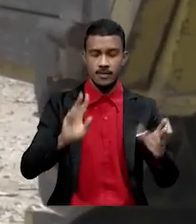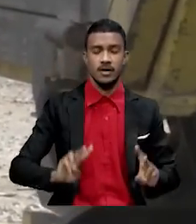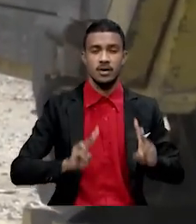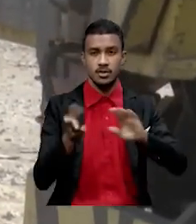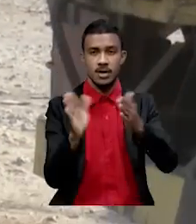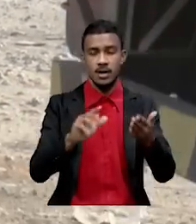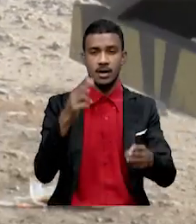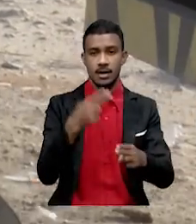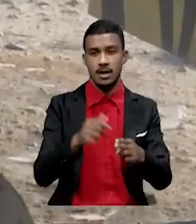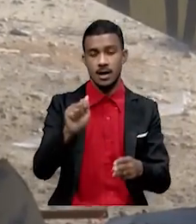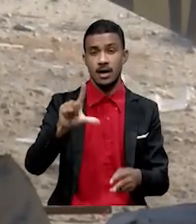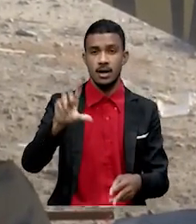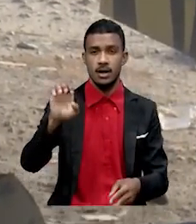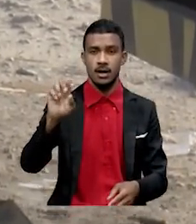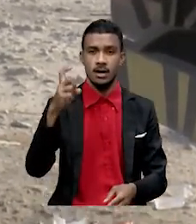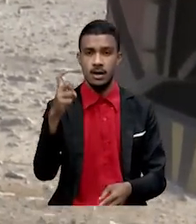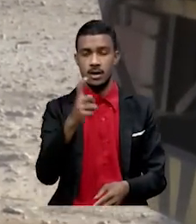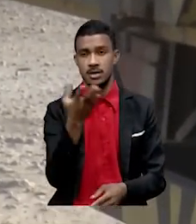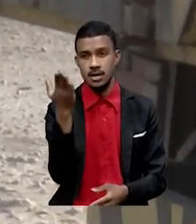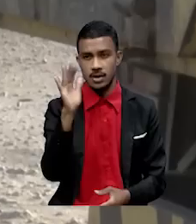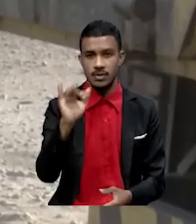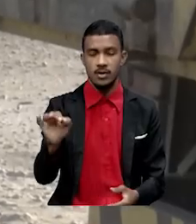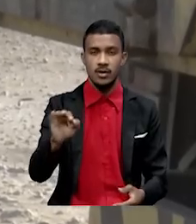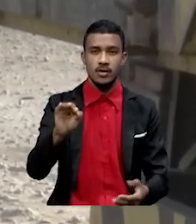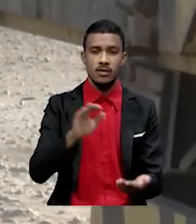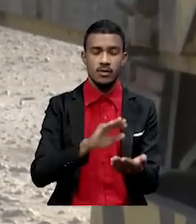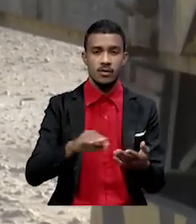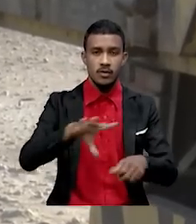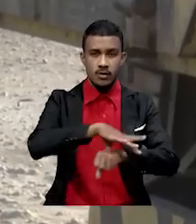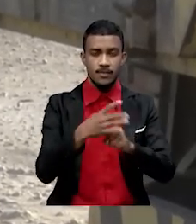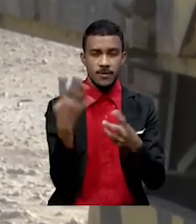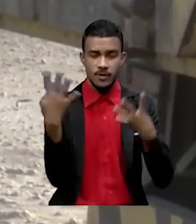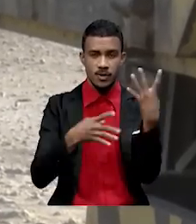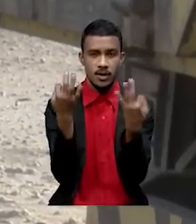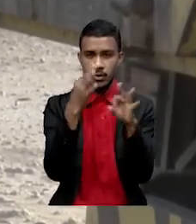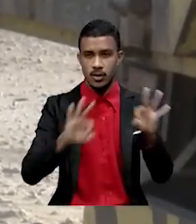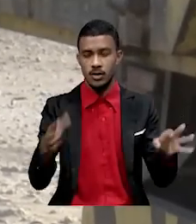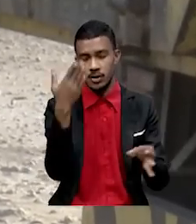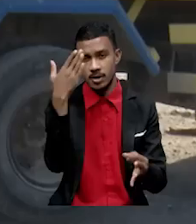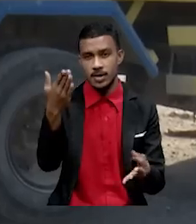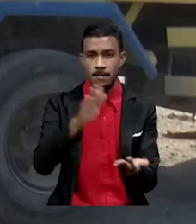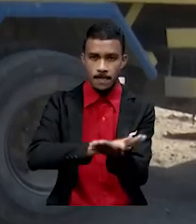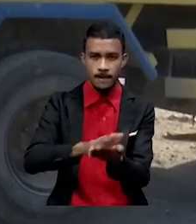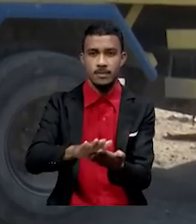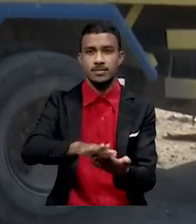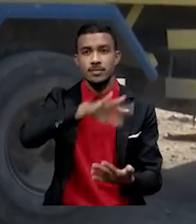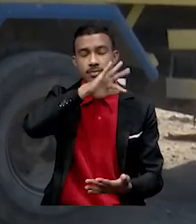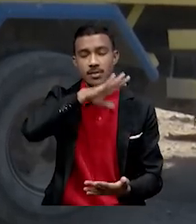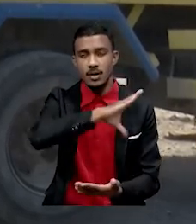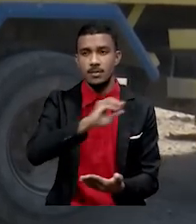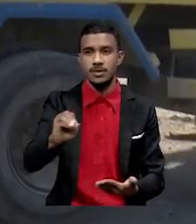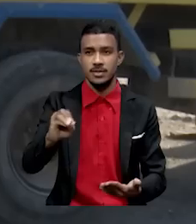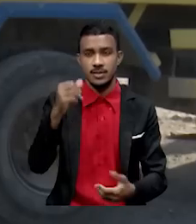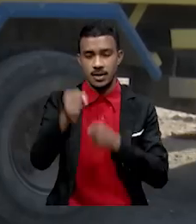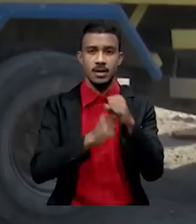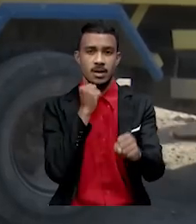inhira funu ne remata, nia se dasarai. Idane, mag veterano Ilibui Carlele halo, durante